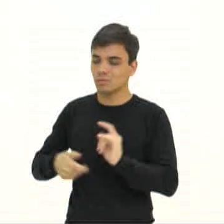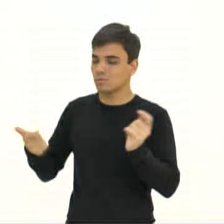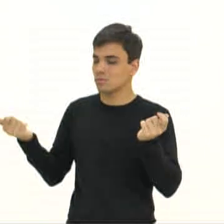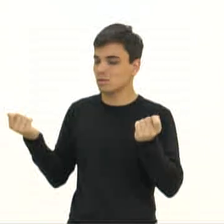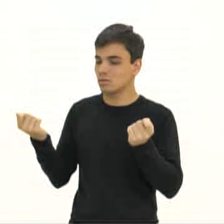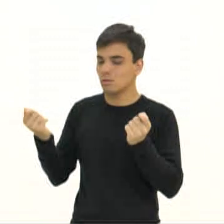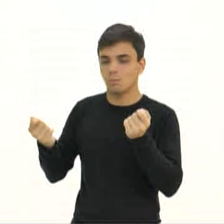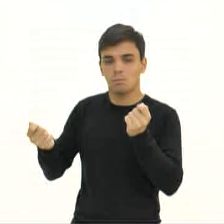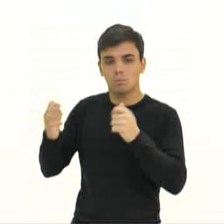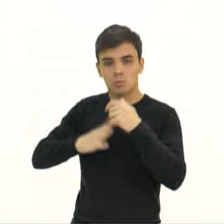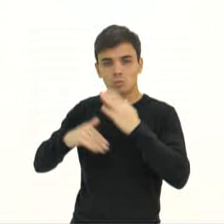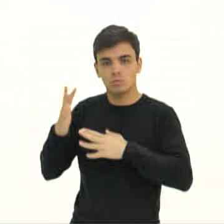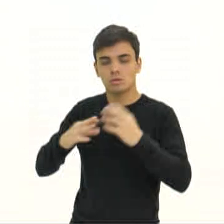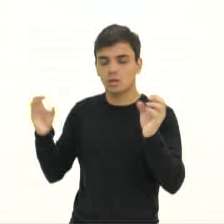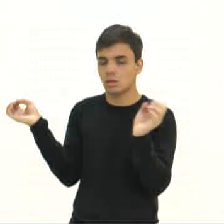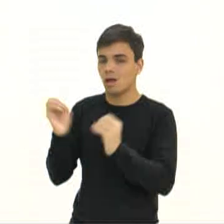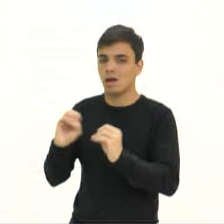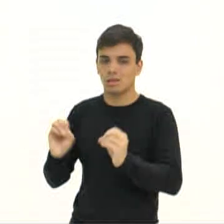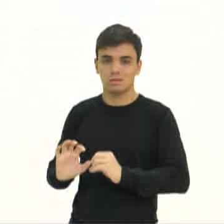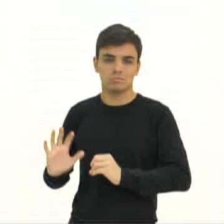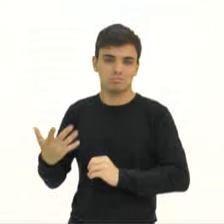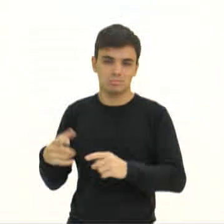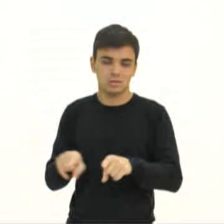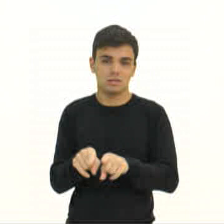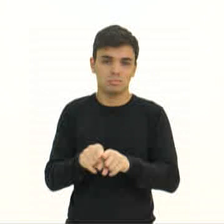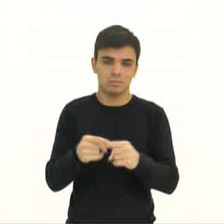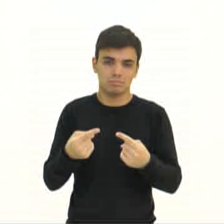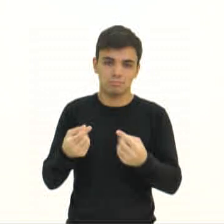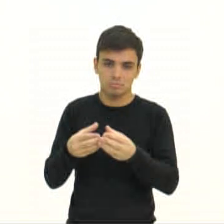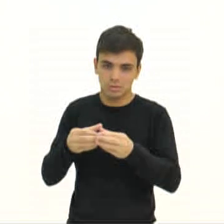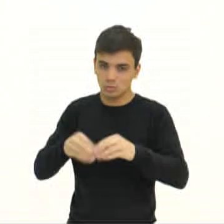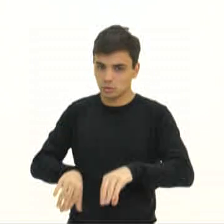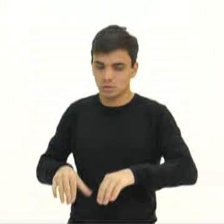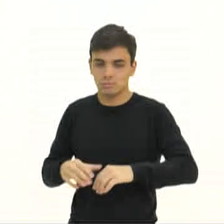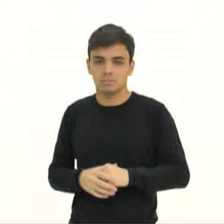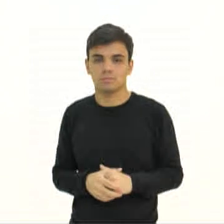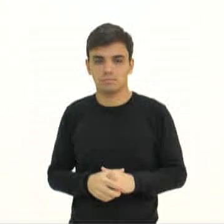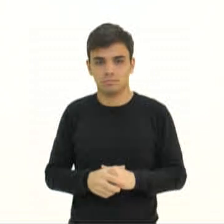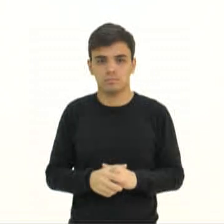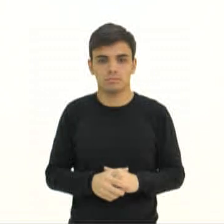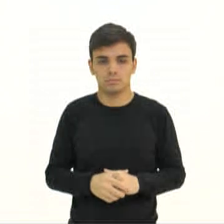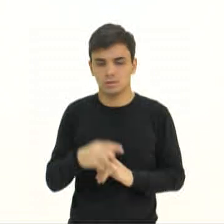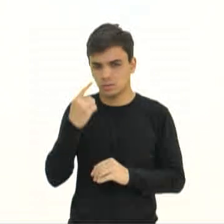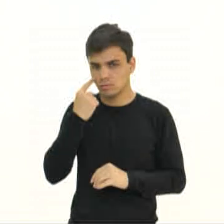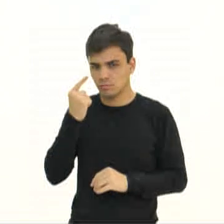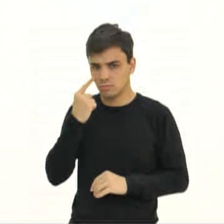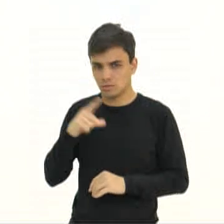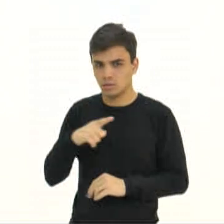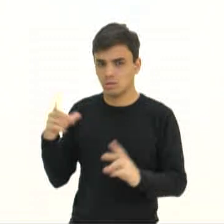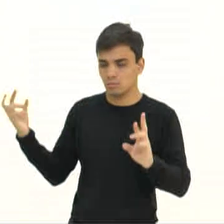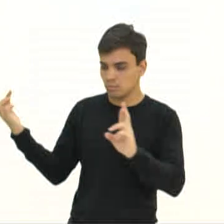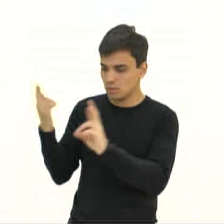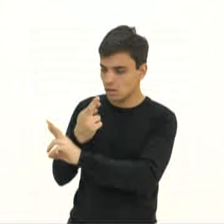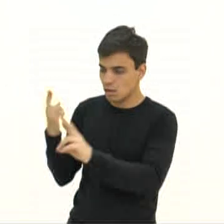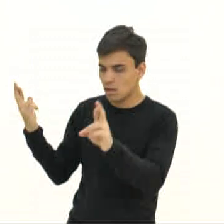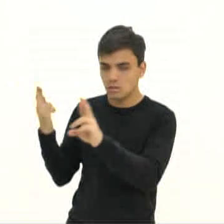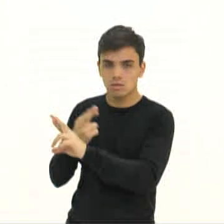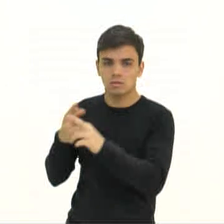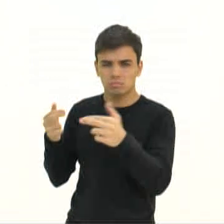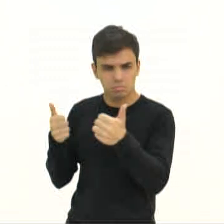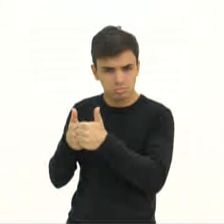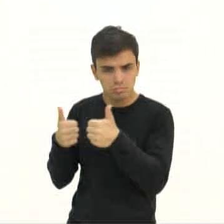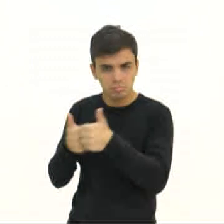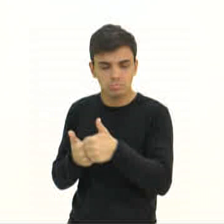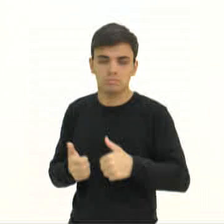mais nada e prejudicar o desenvolvimento da agropecuária. Então, vejam ali como existe uma relação muito próxima ali entre as duas